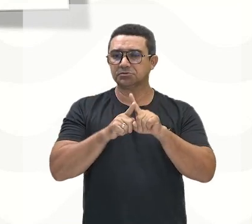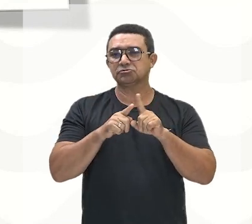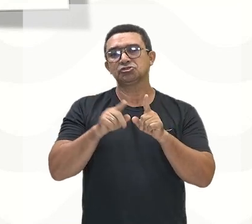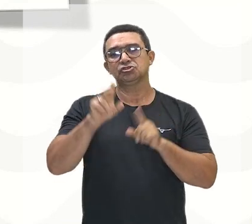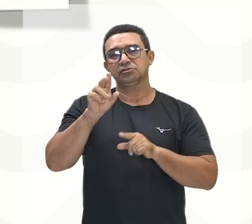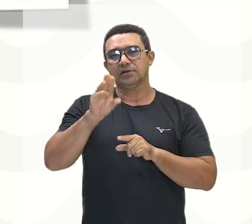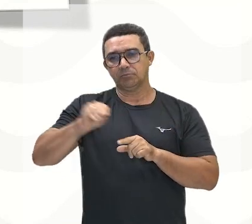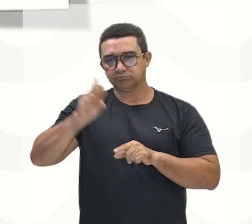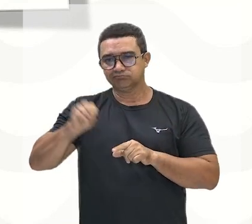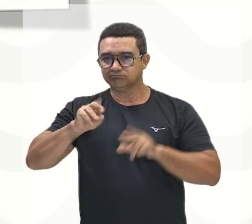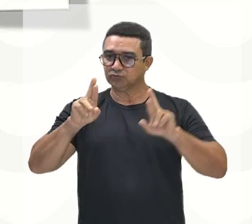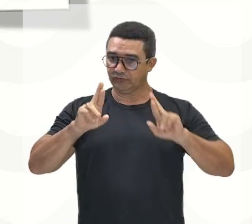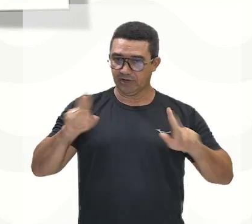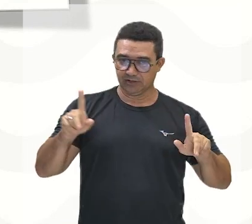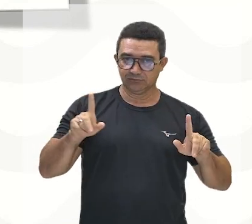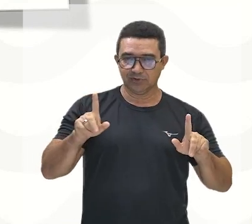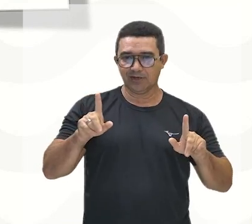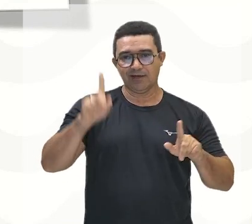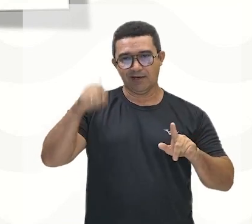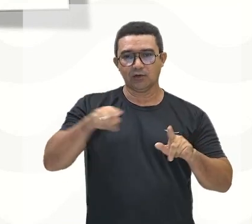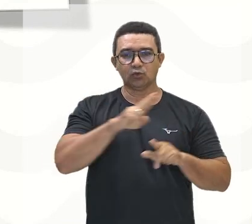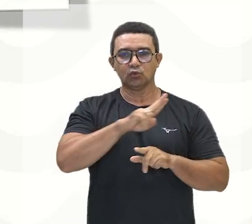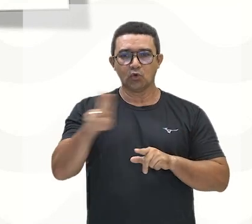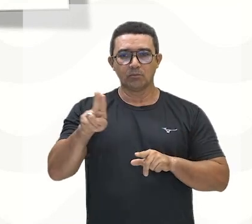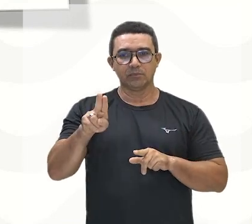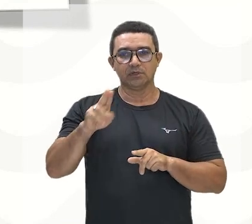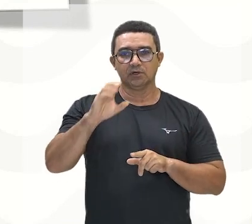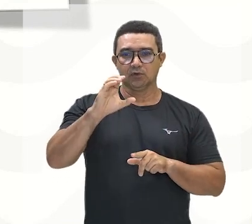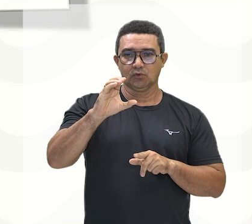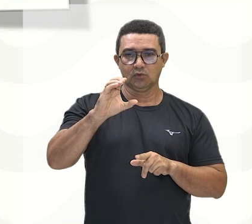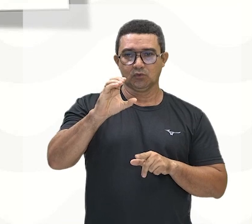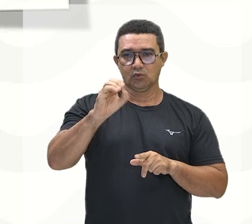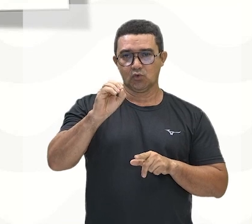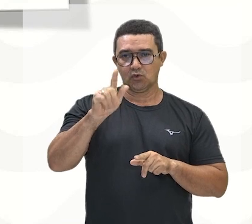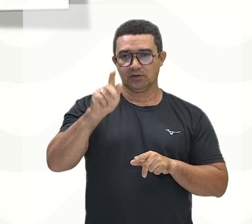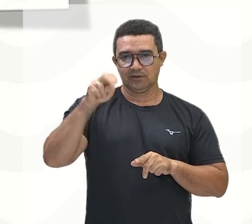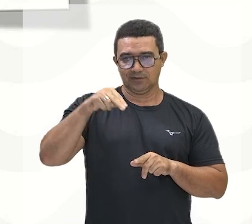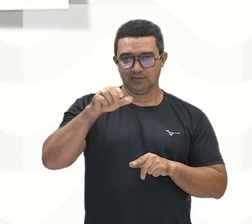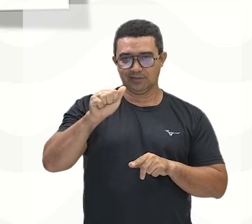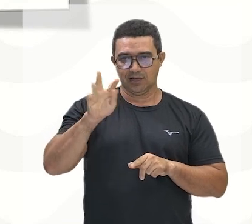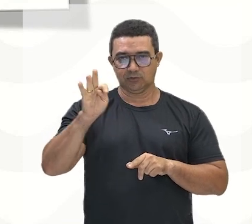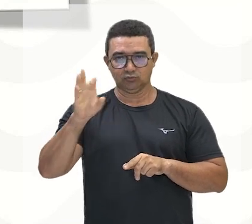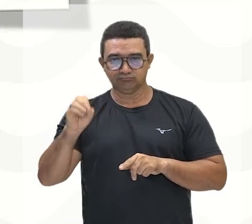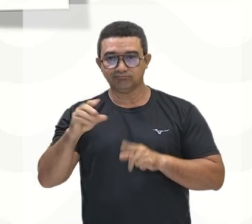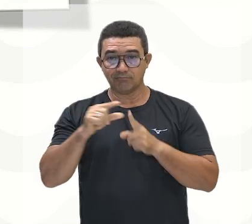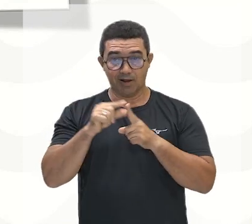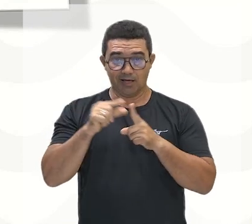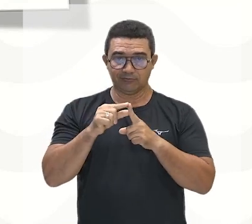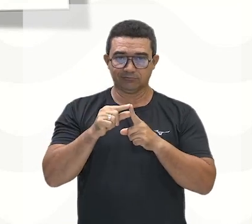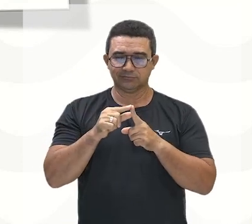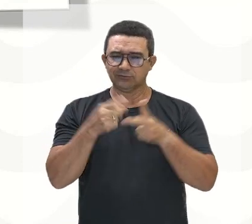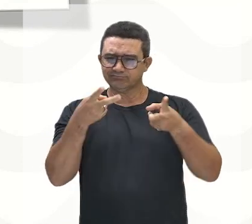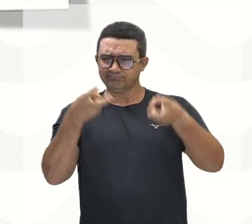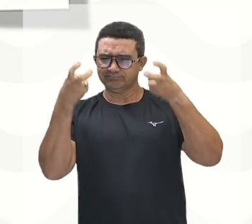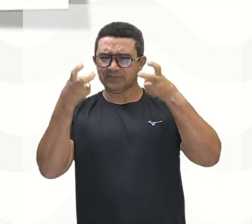de cognato. Nós olhamos e já conseguimos deduzir o significado